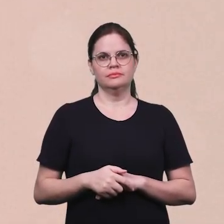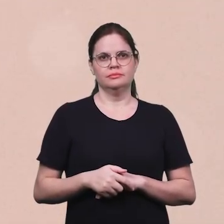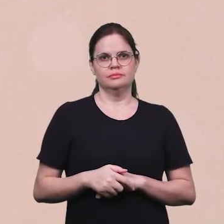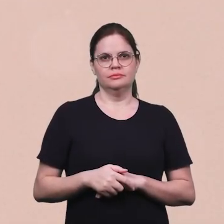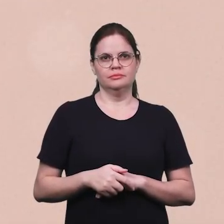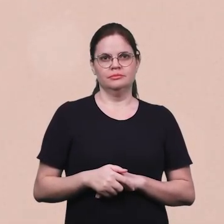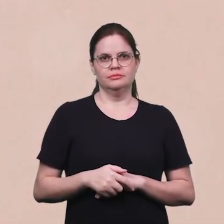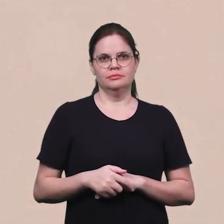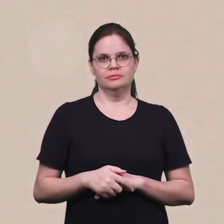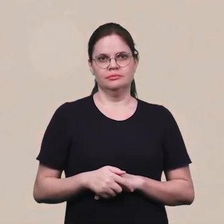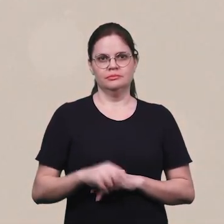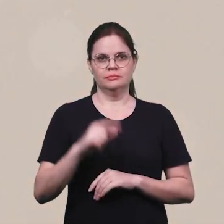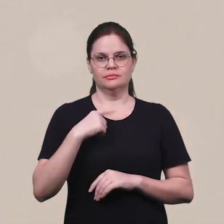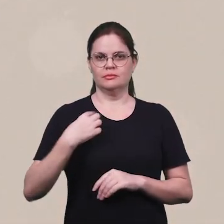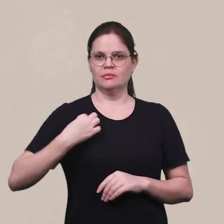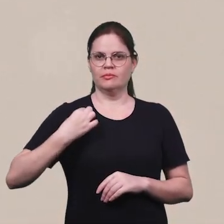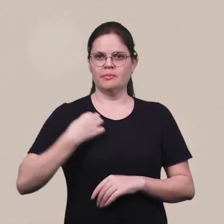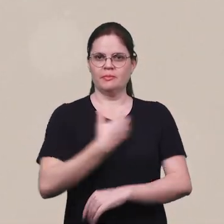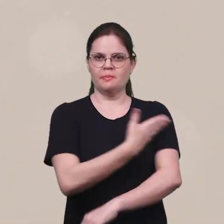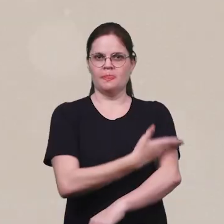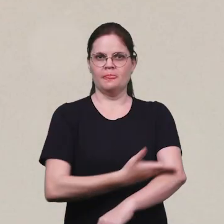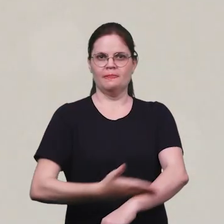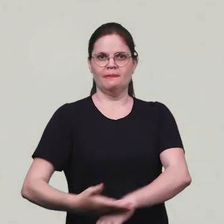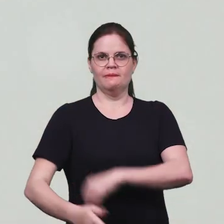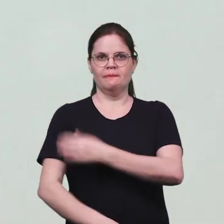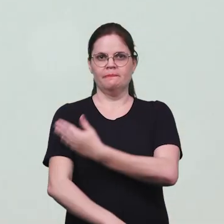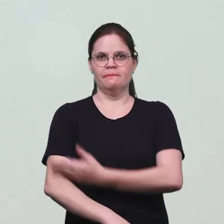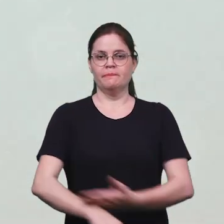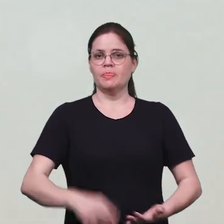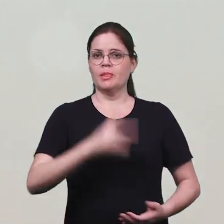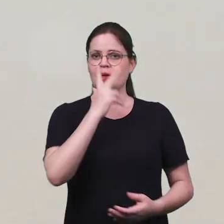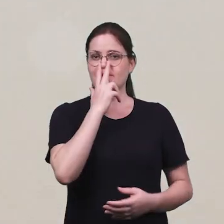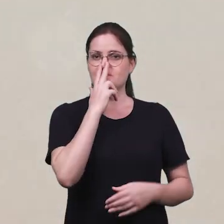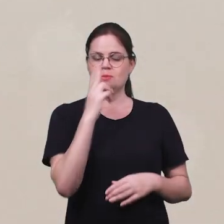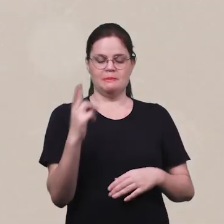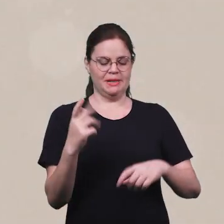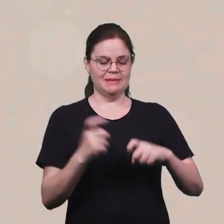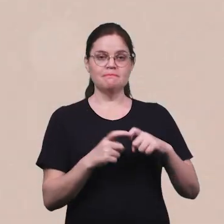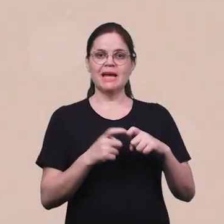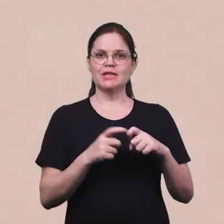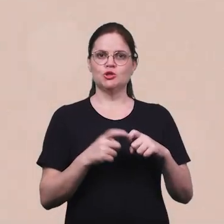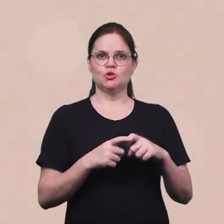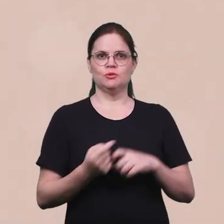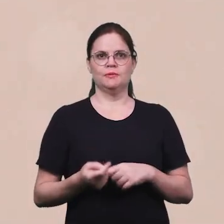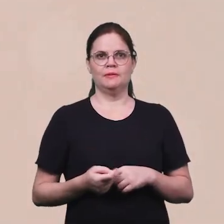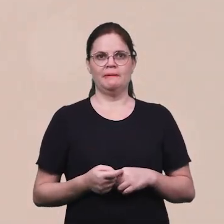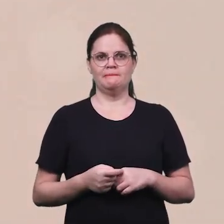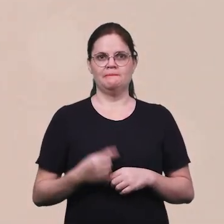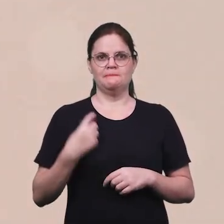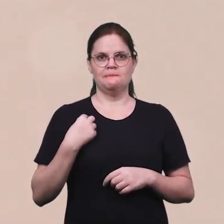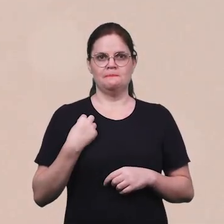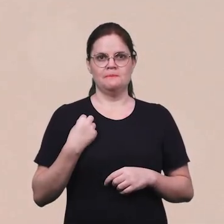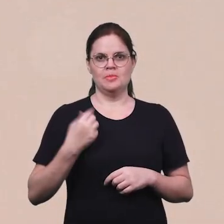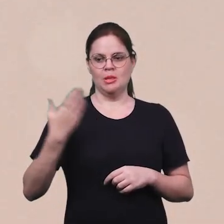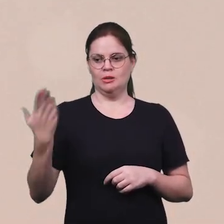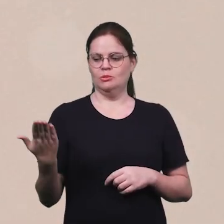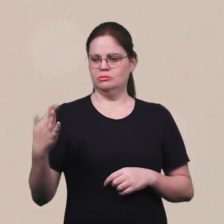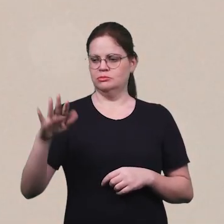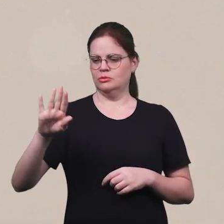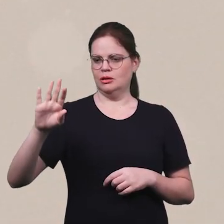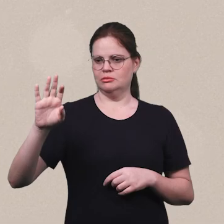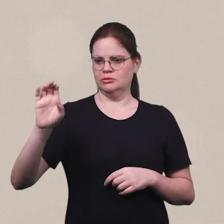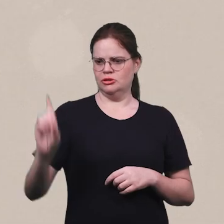Chegaram, eles estavam com roupa branca ou veste branca, como fosse 2 médicos. E um chegava do lado direito, outro do lado